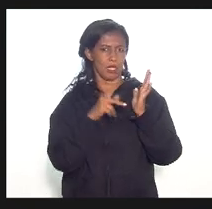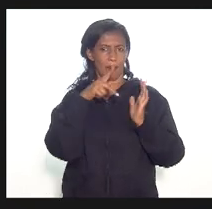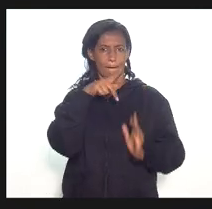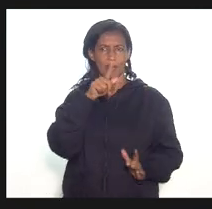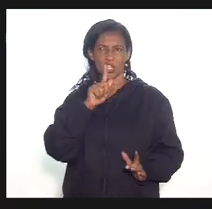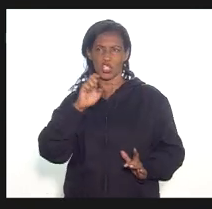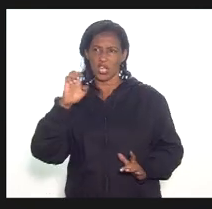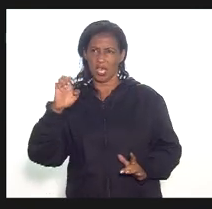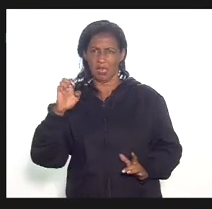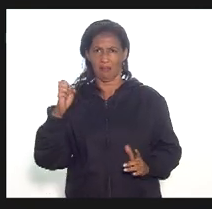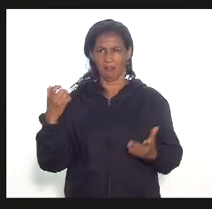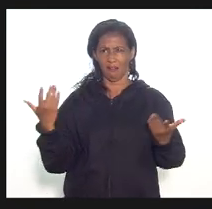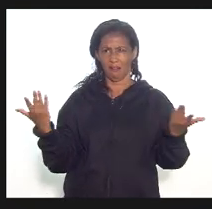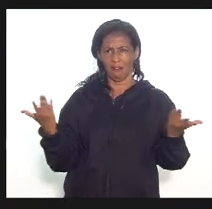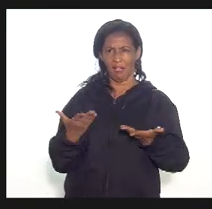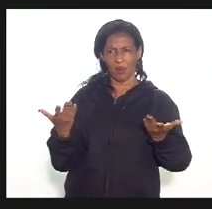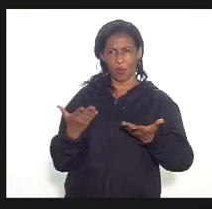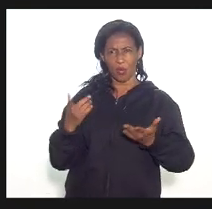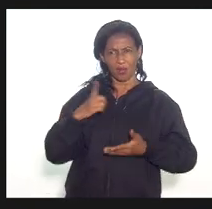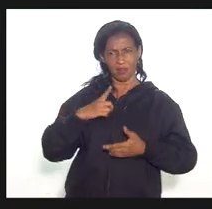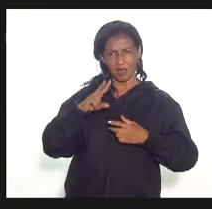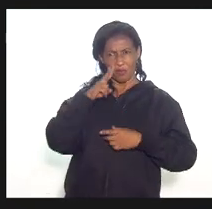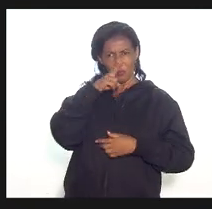parecer agora tem força de lei